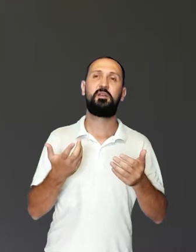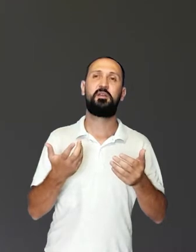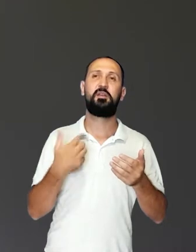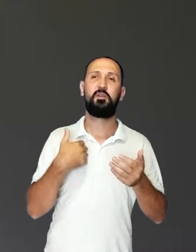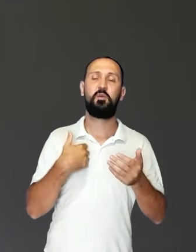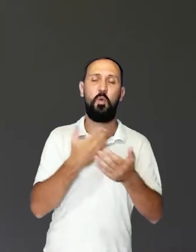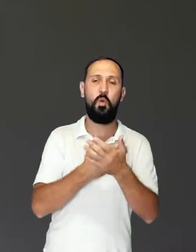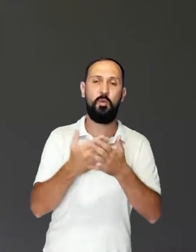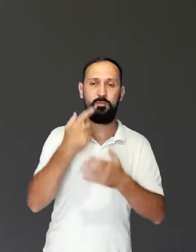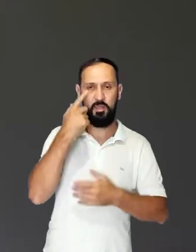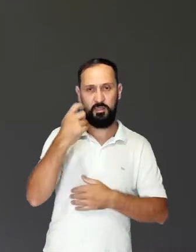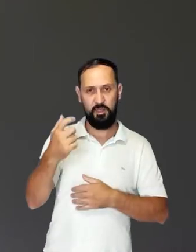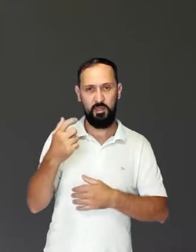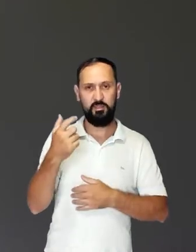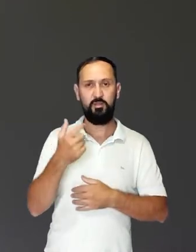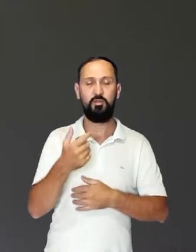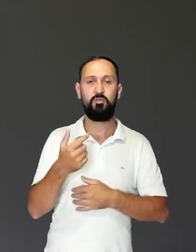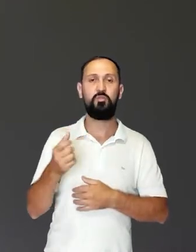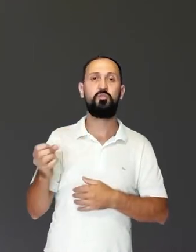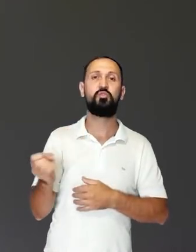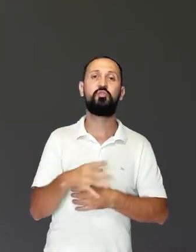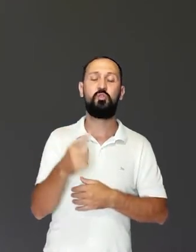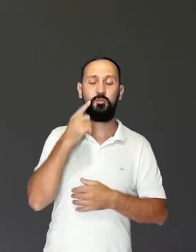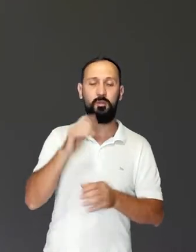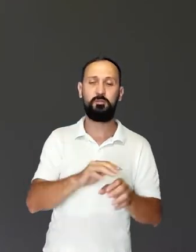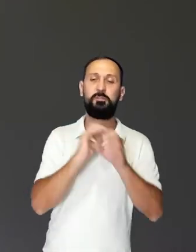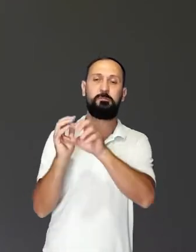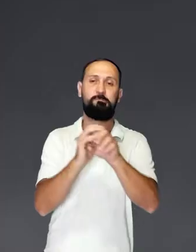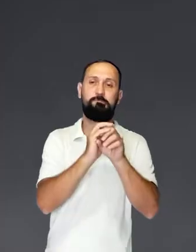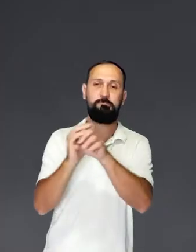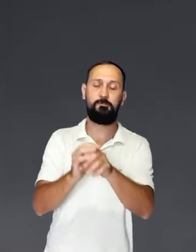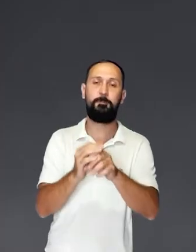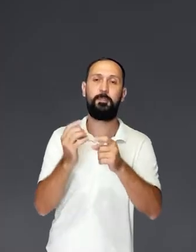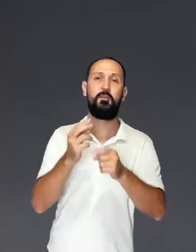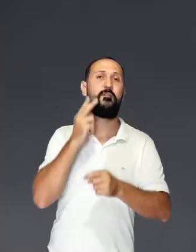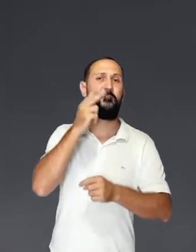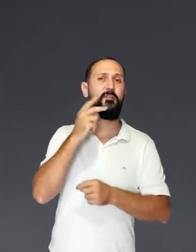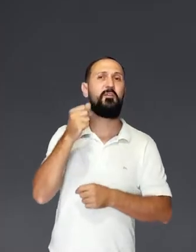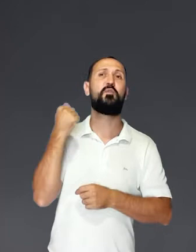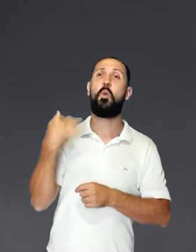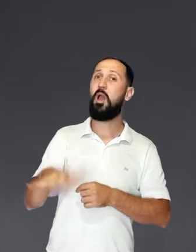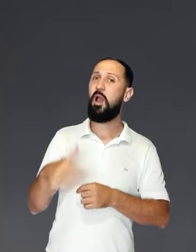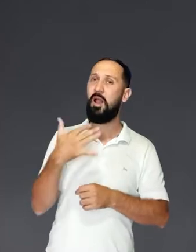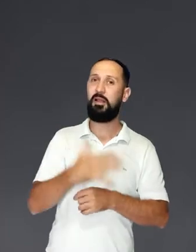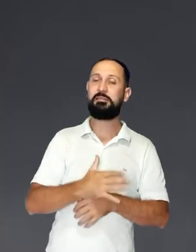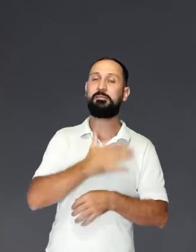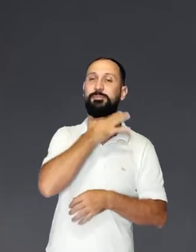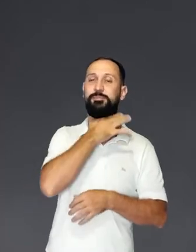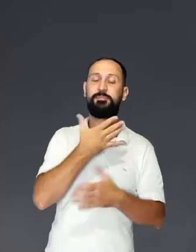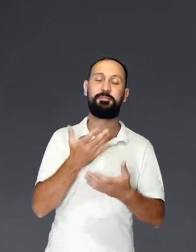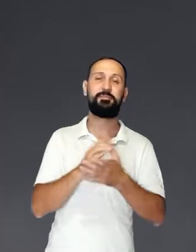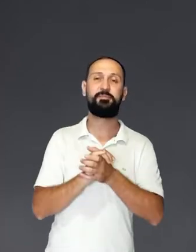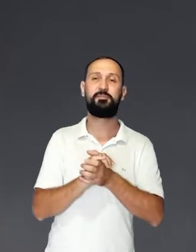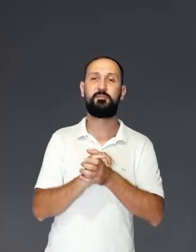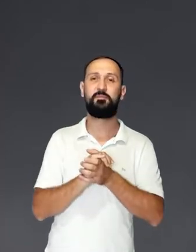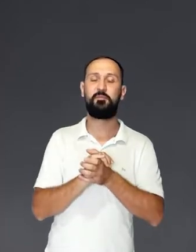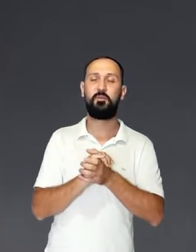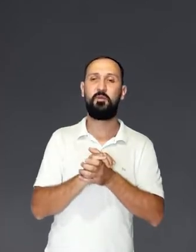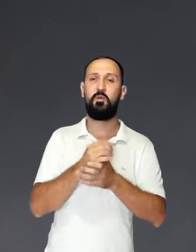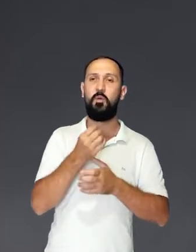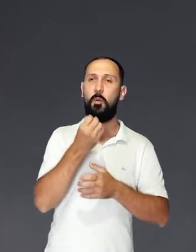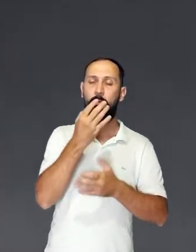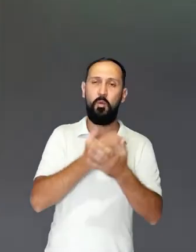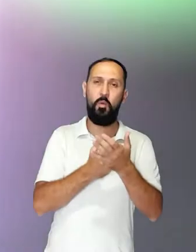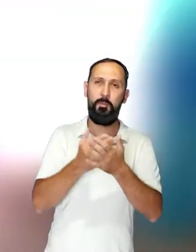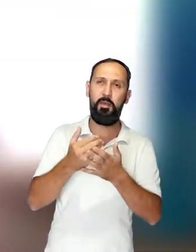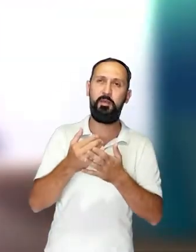eu voltei a me interessar pelos drinks, né? Os vinhos ficaram muito caros, né?